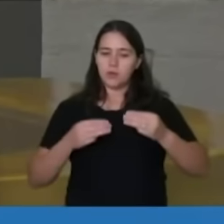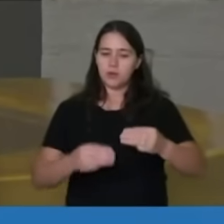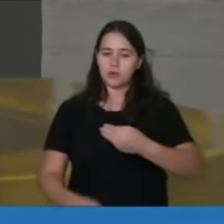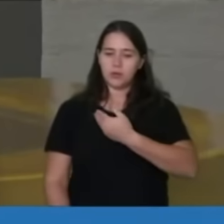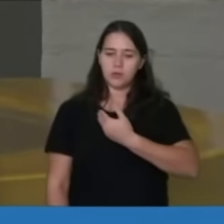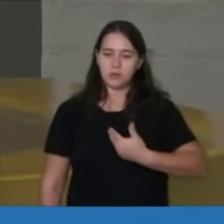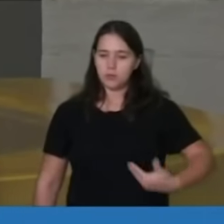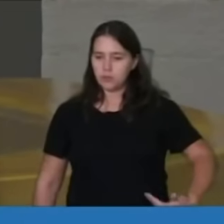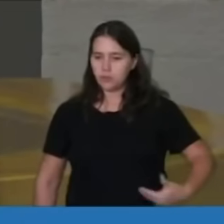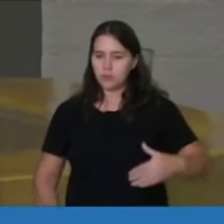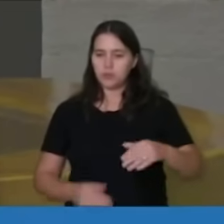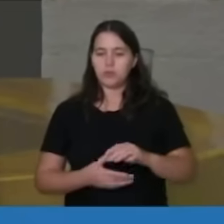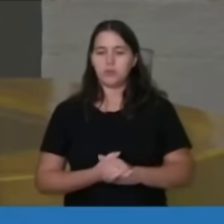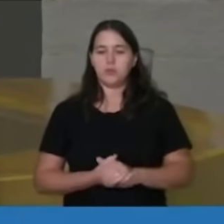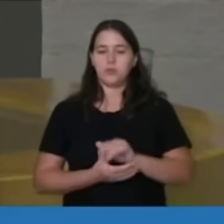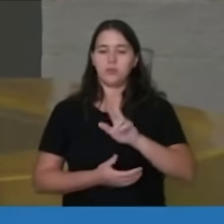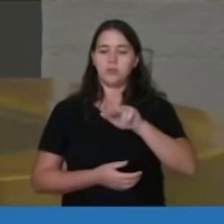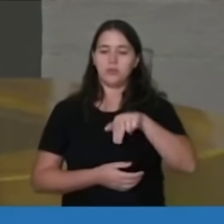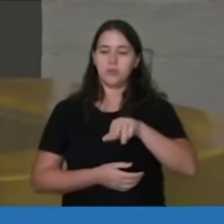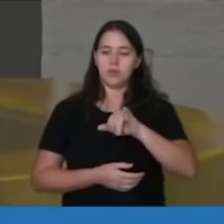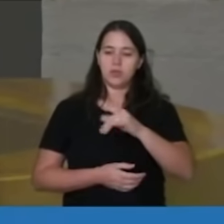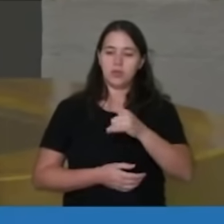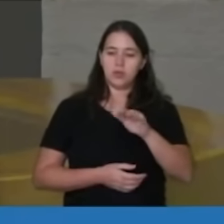vai. Bom,